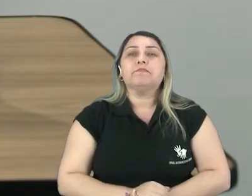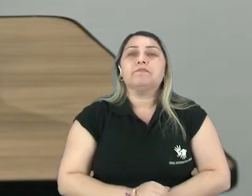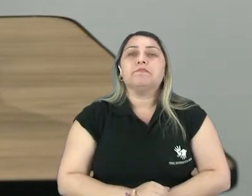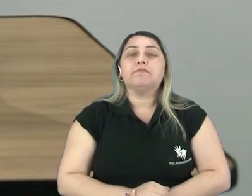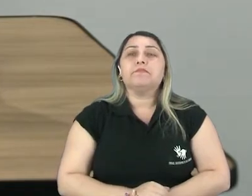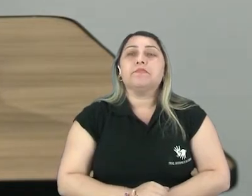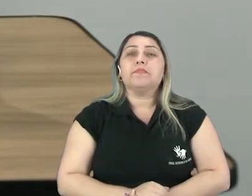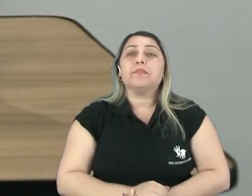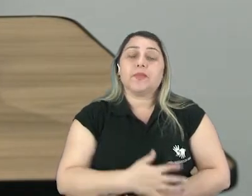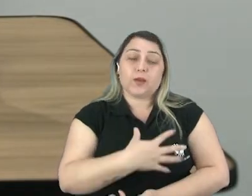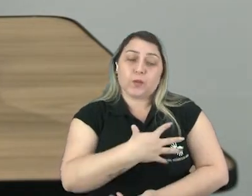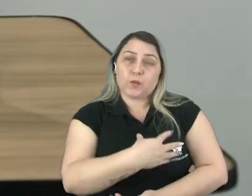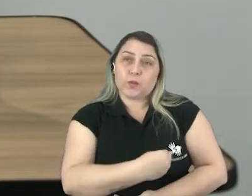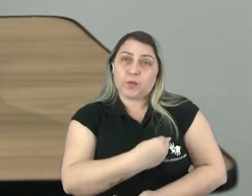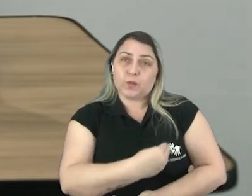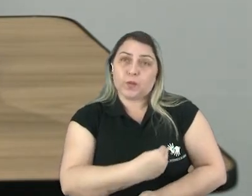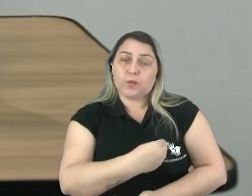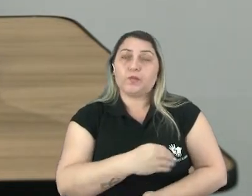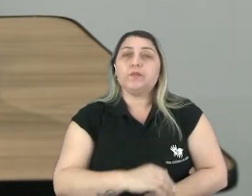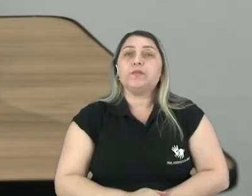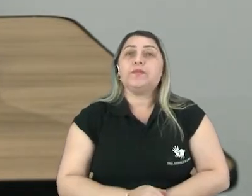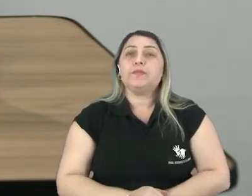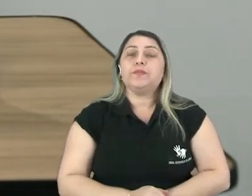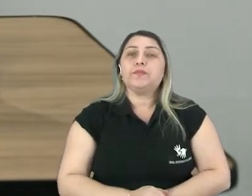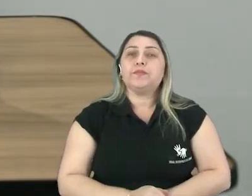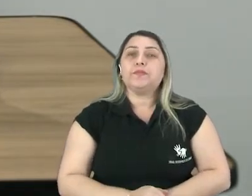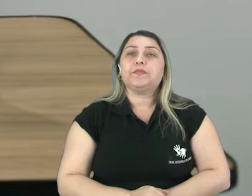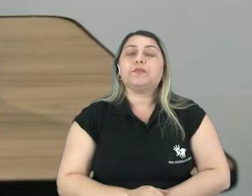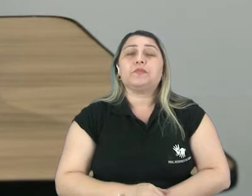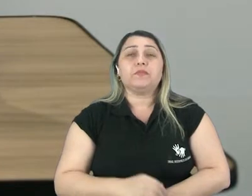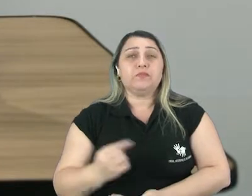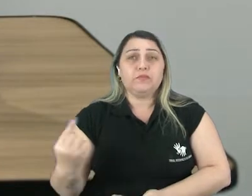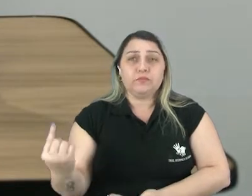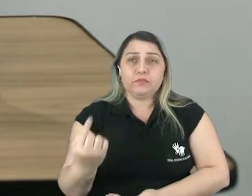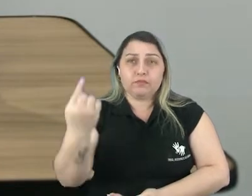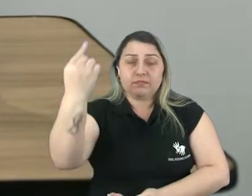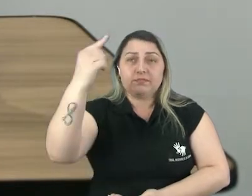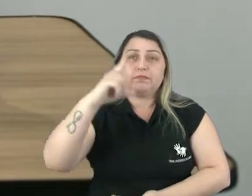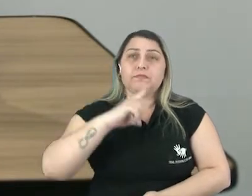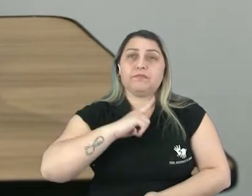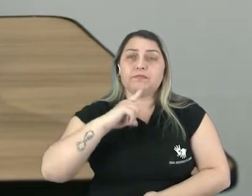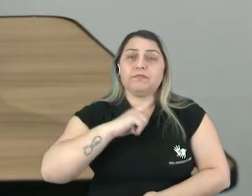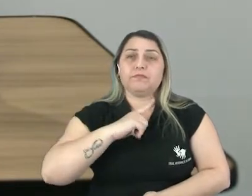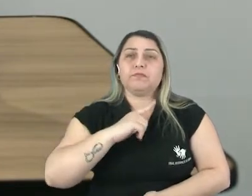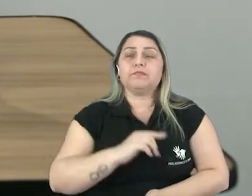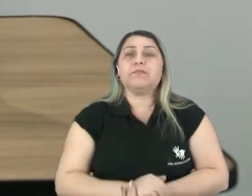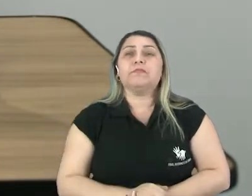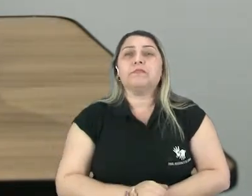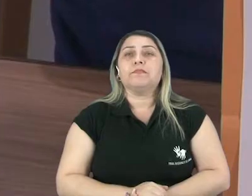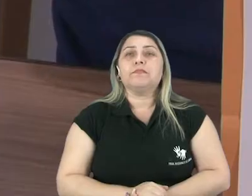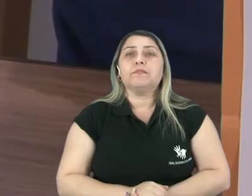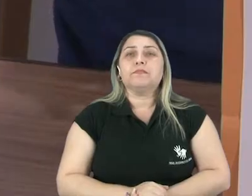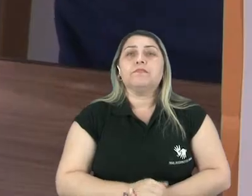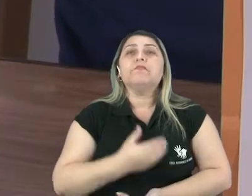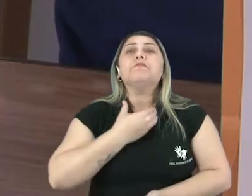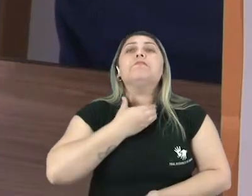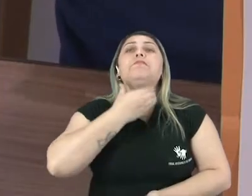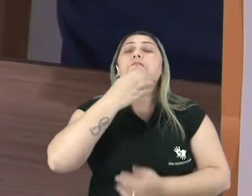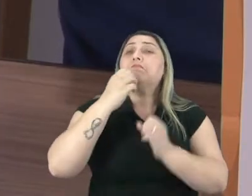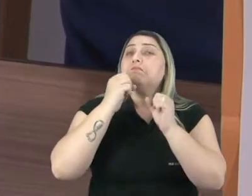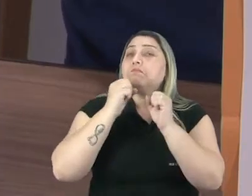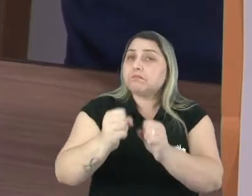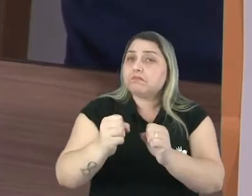ela é um mamífero. É o mamífero mais alto que existe na Terra. A girafa